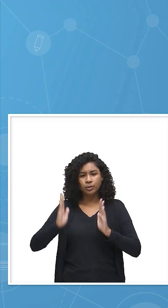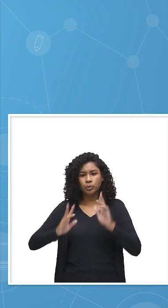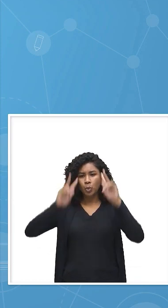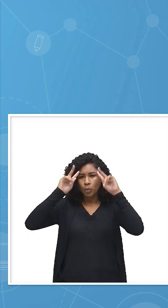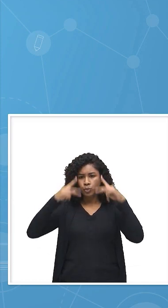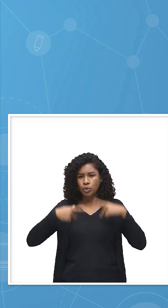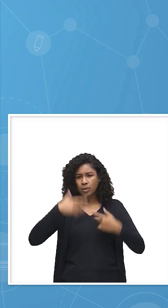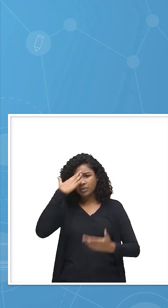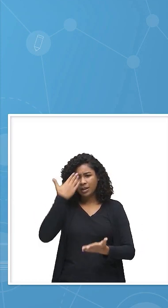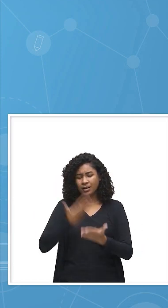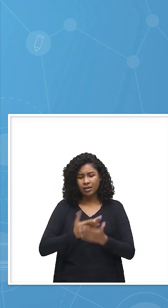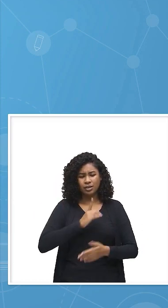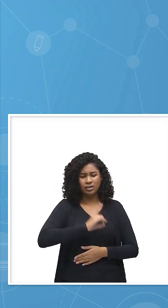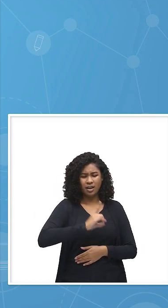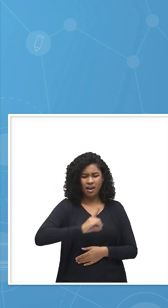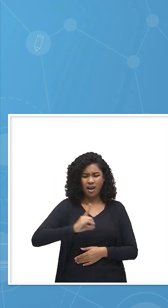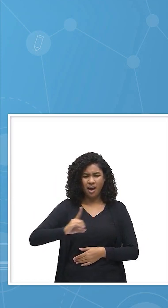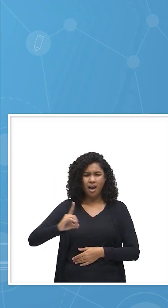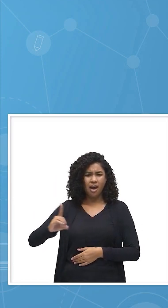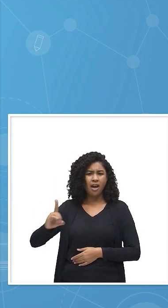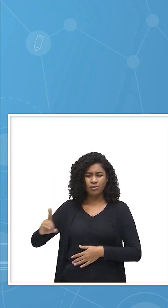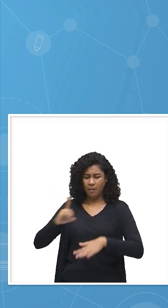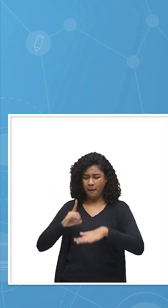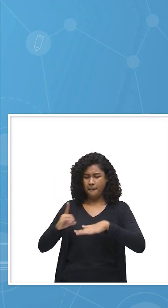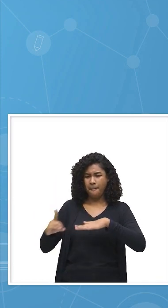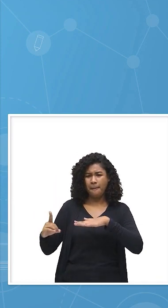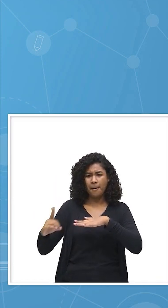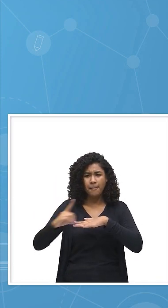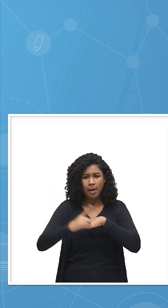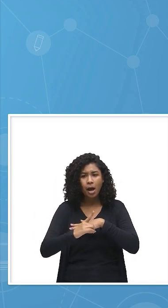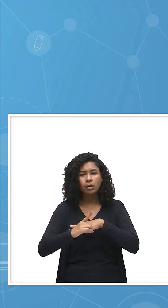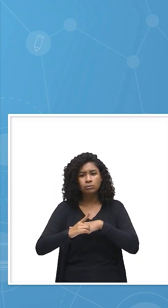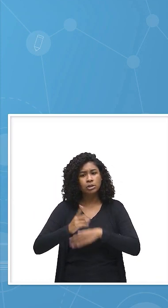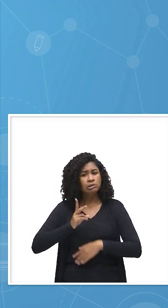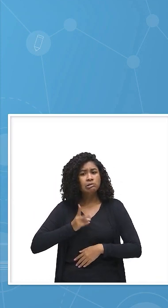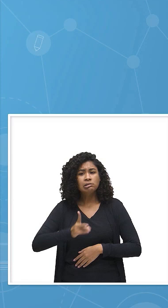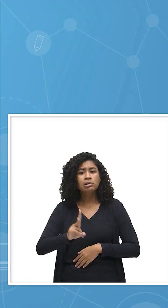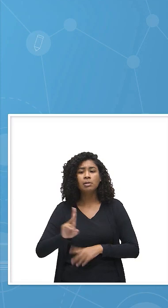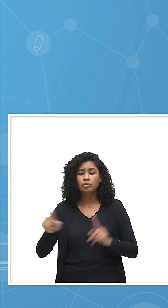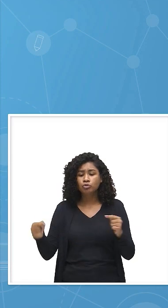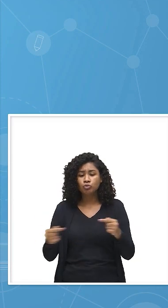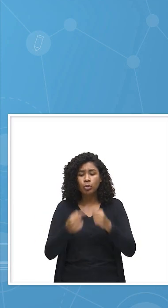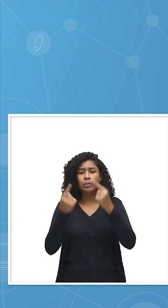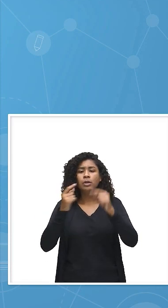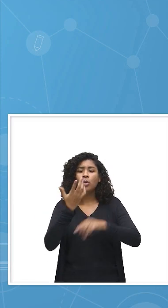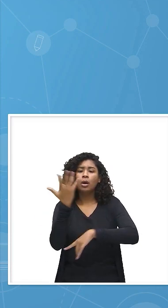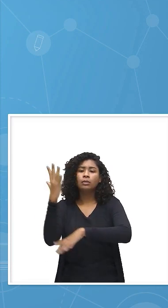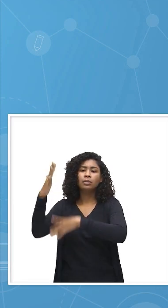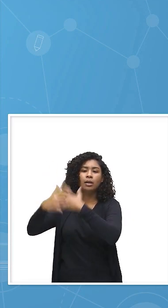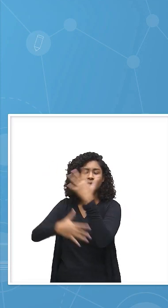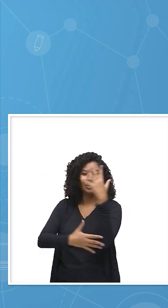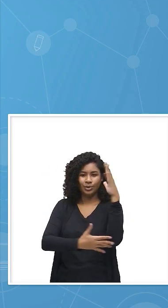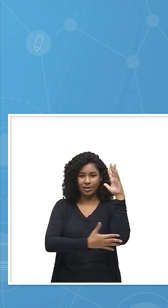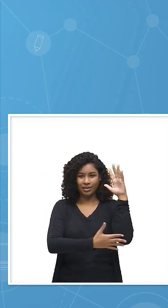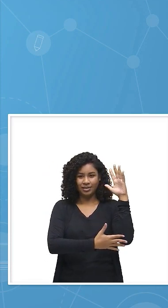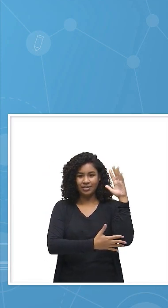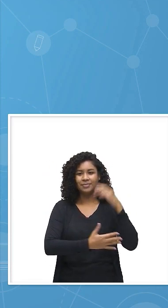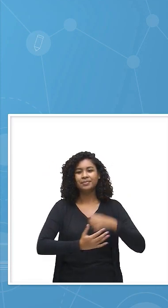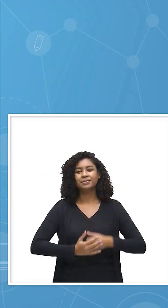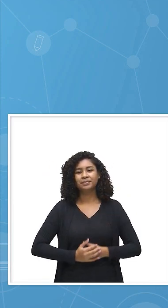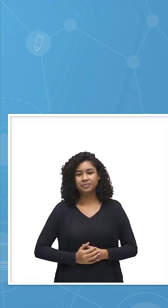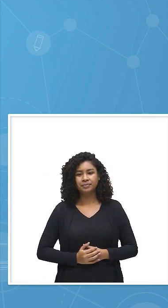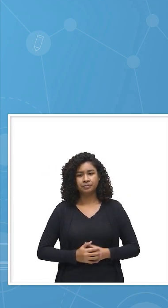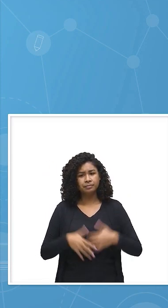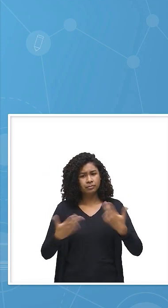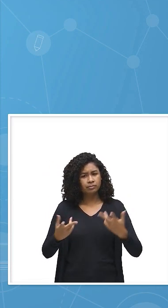divindades, e essas divindades normalmente eram ligadas aí a fenômenos da natureza, certinho? Então a gente vai